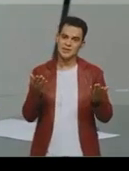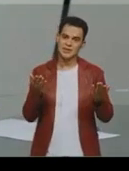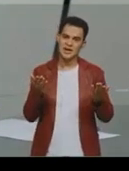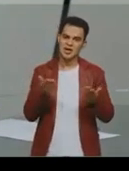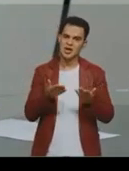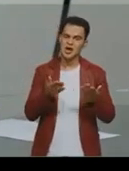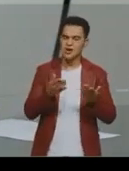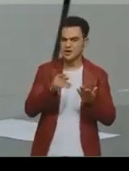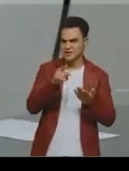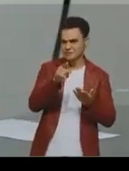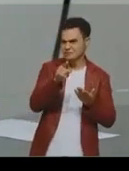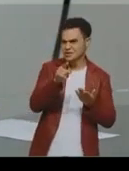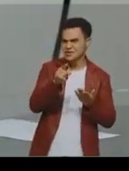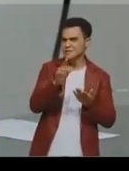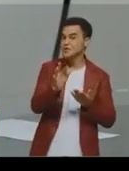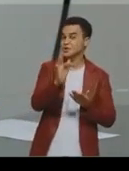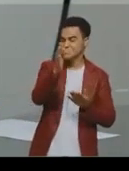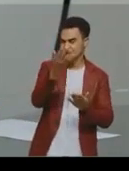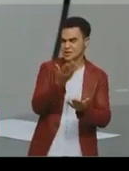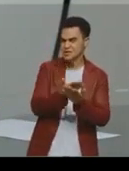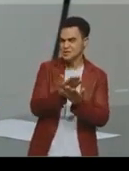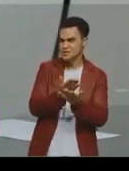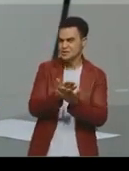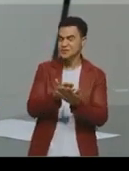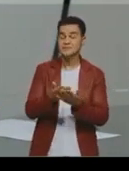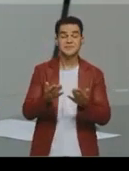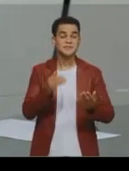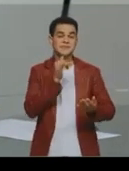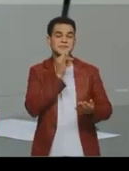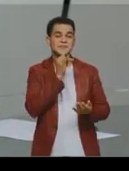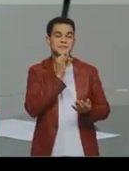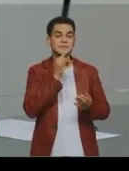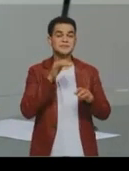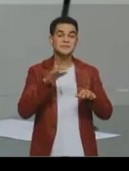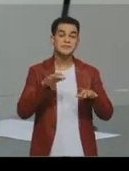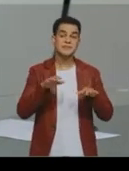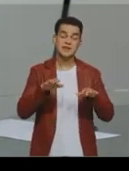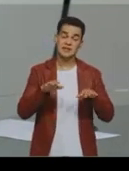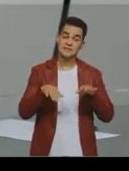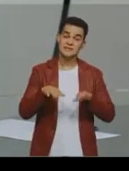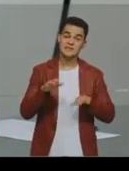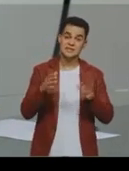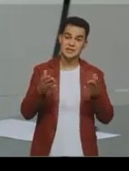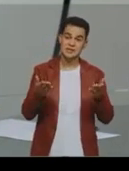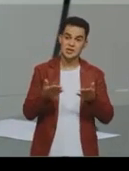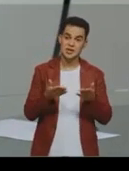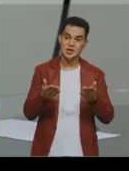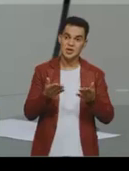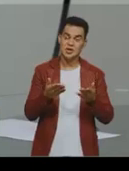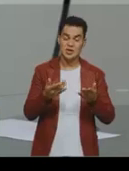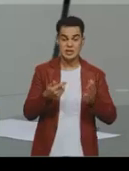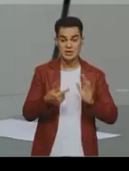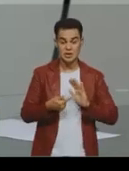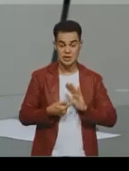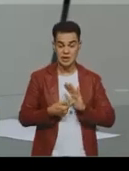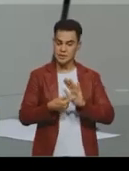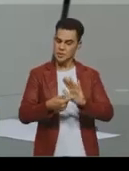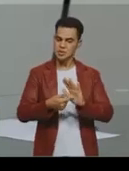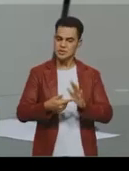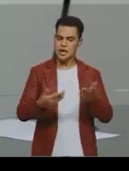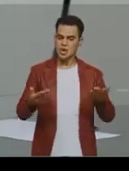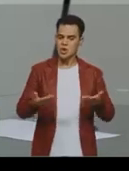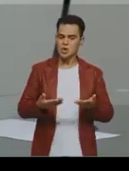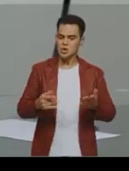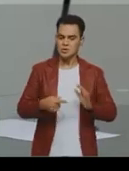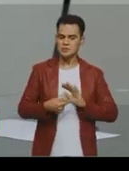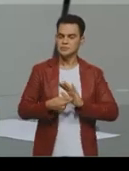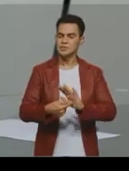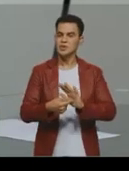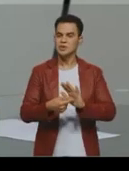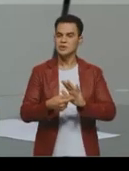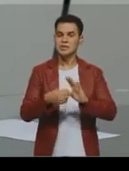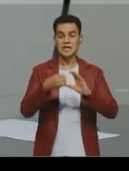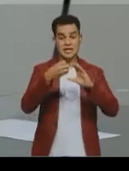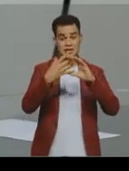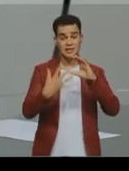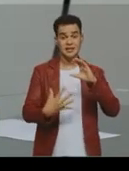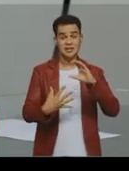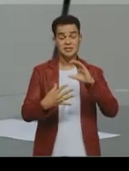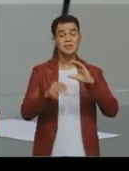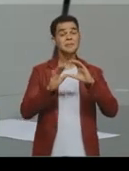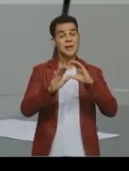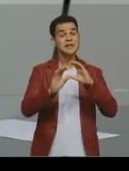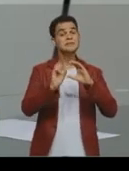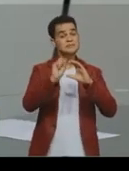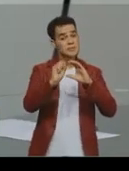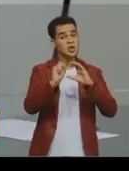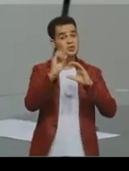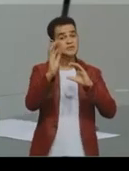ensino médio, por mais que a gente não demonstre, né, o nosso fenótipo, não demonstra aquela determinada característica, os nossos filhos ou os